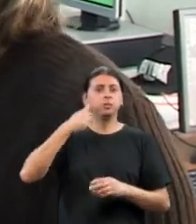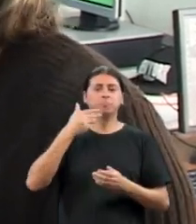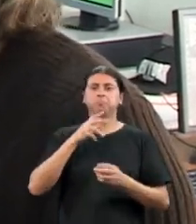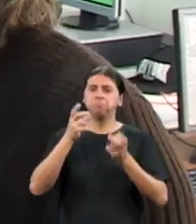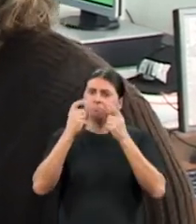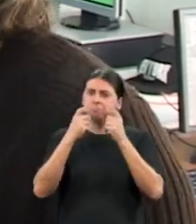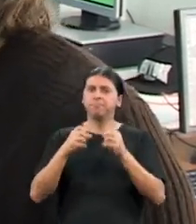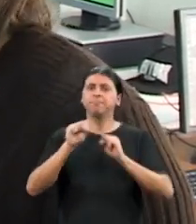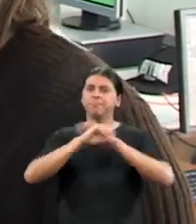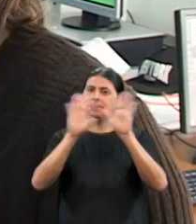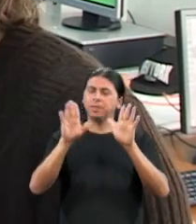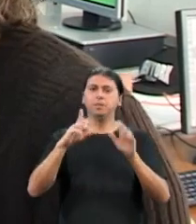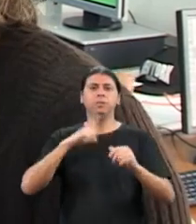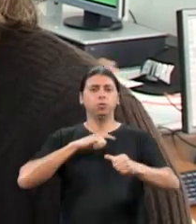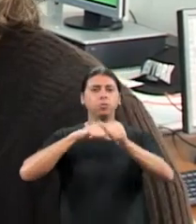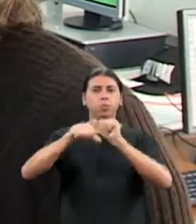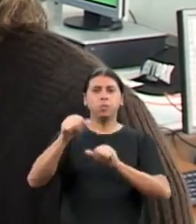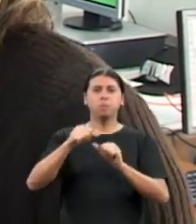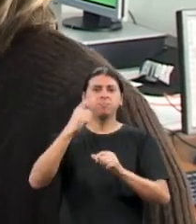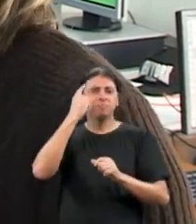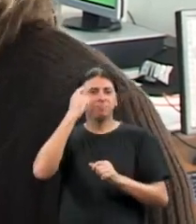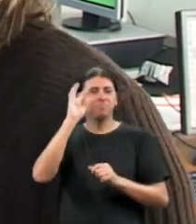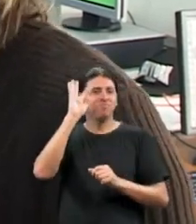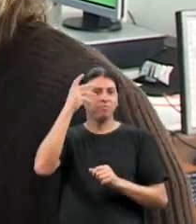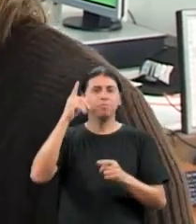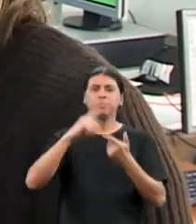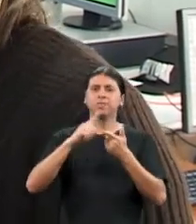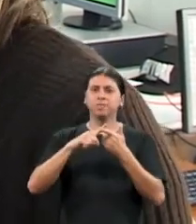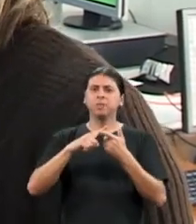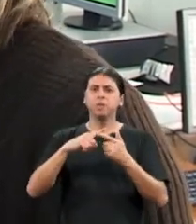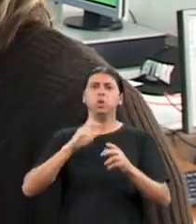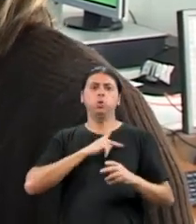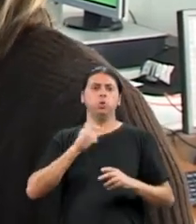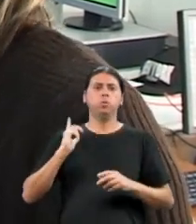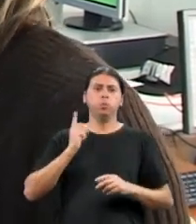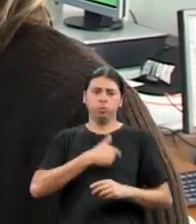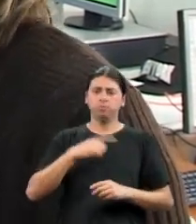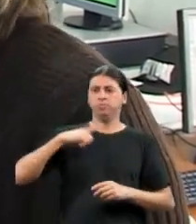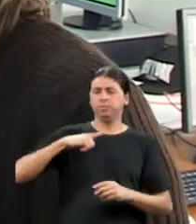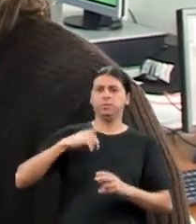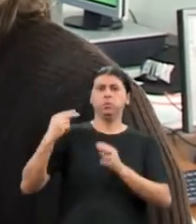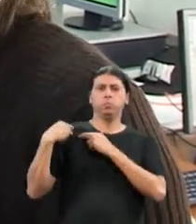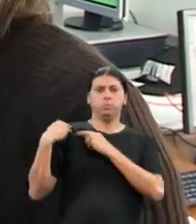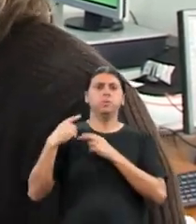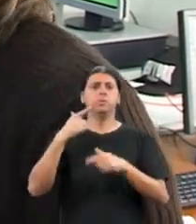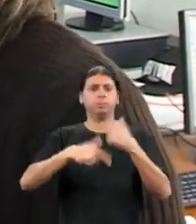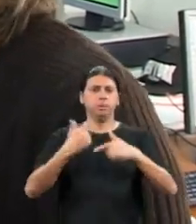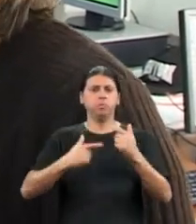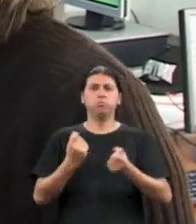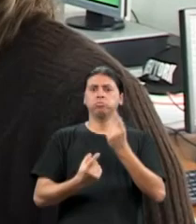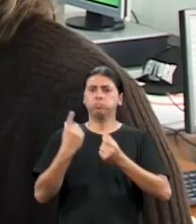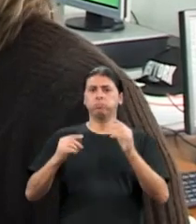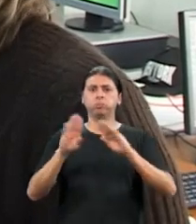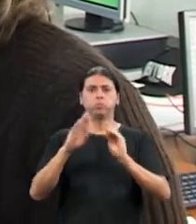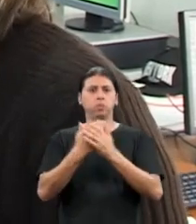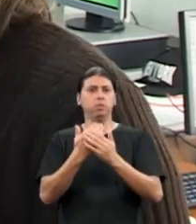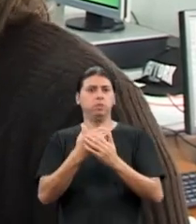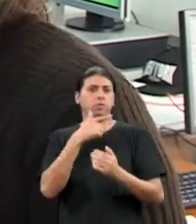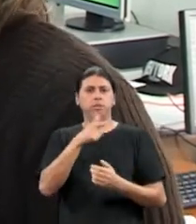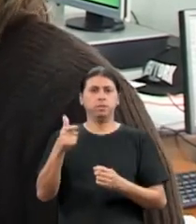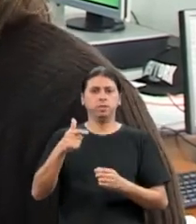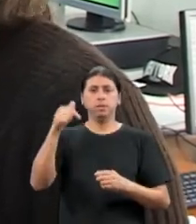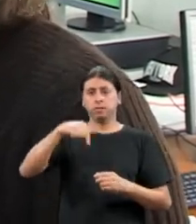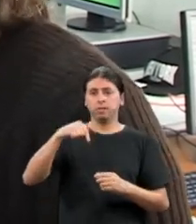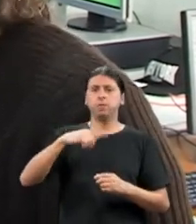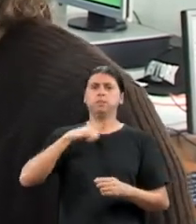perceber claramente a mudança, né? Até porque a gente tem uma autonomia de trabalho que muitas vezes nas escolas não tem. Aqui